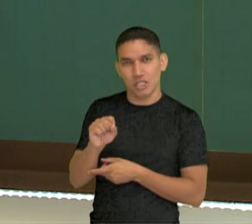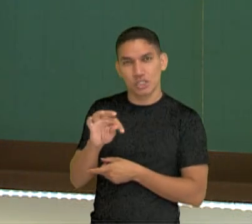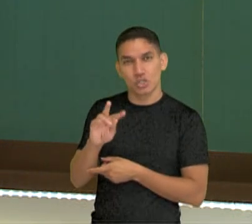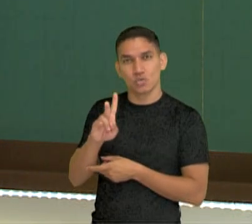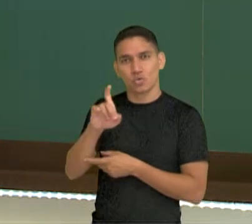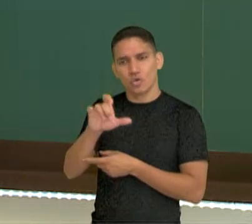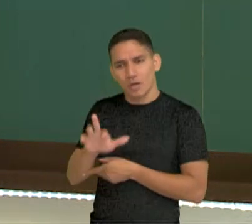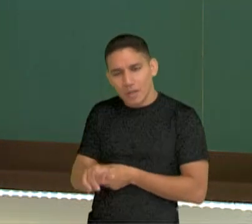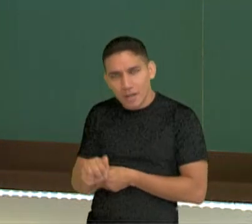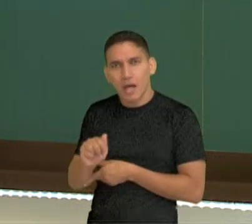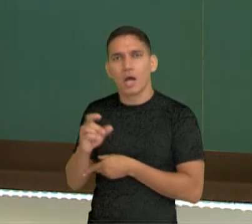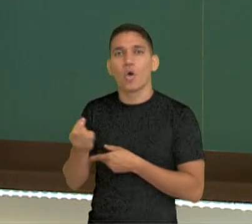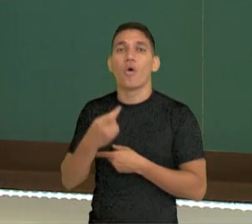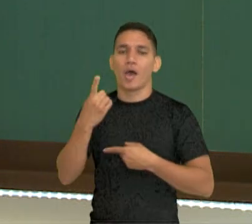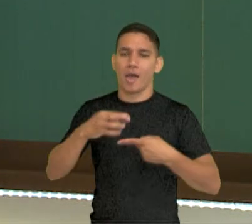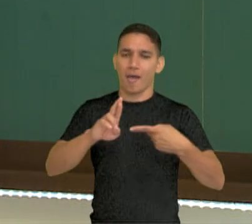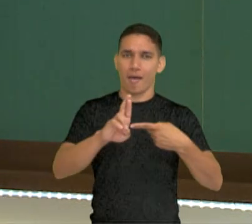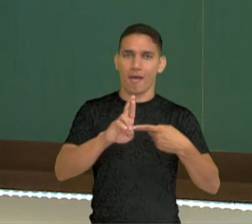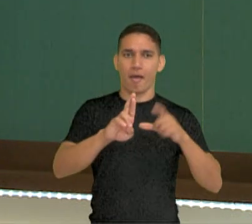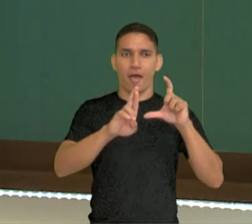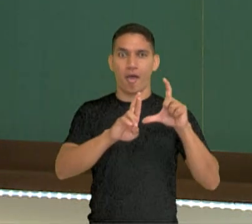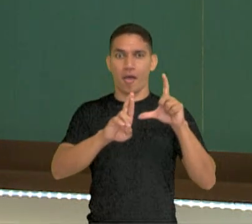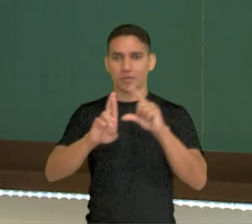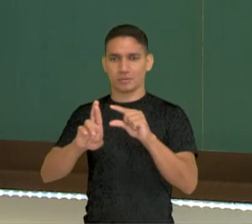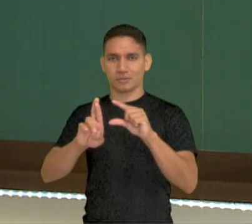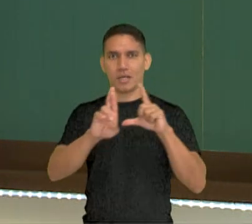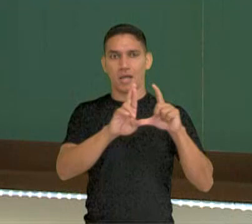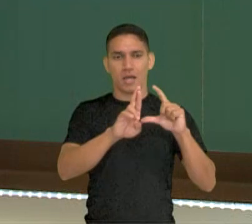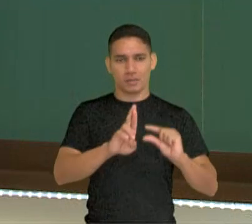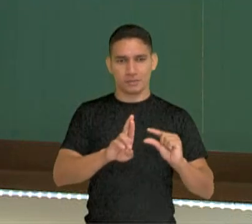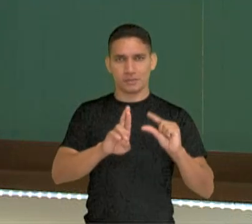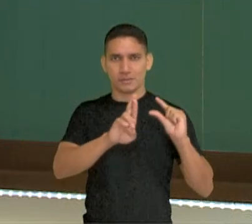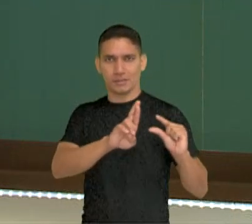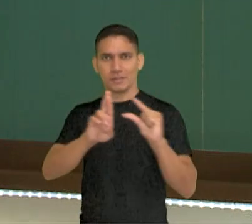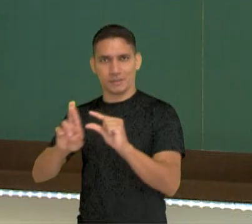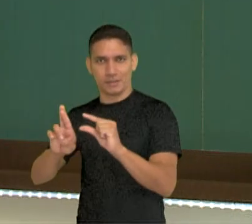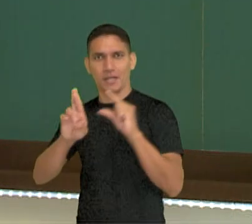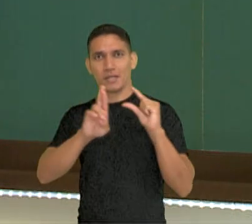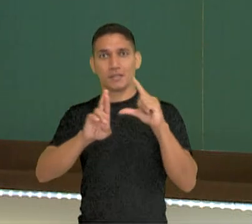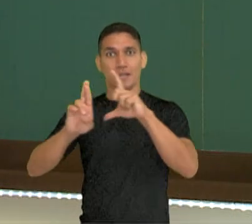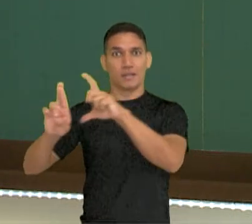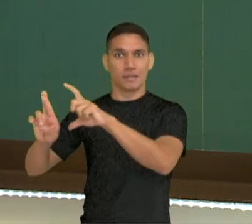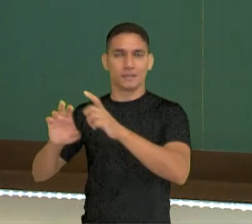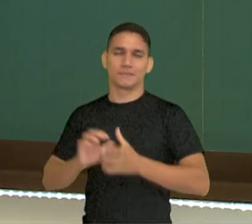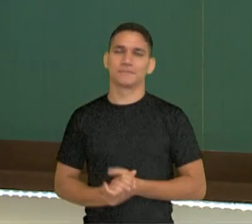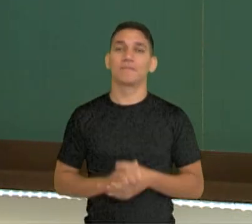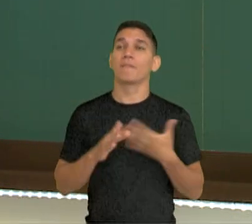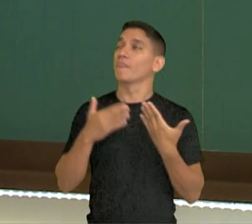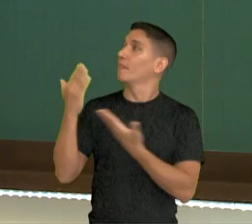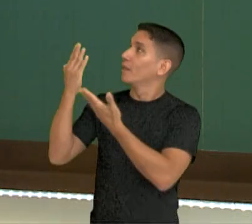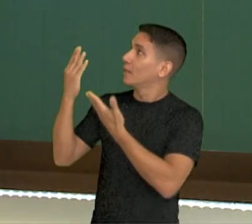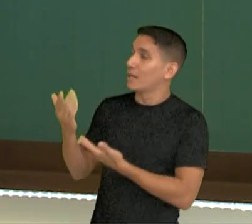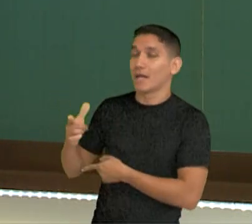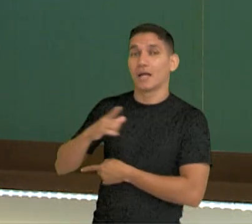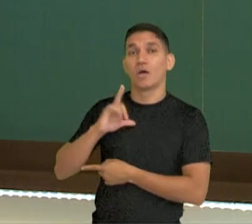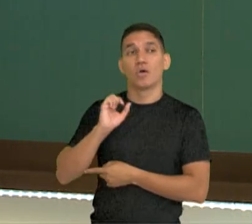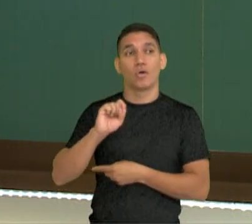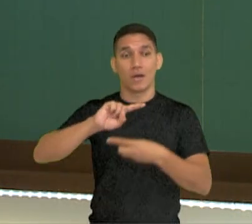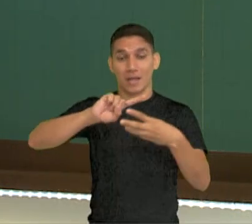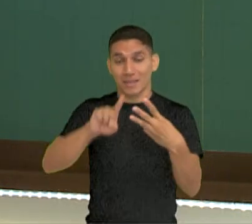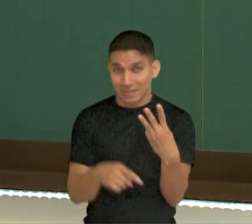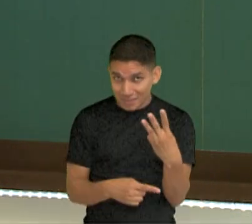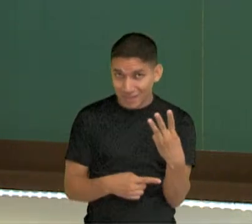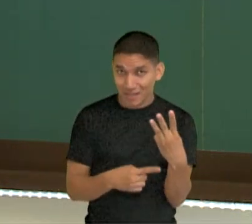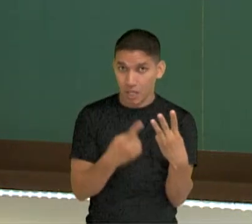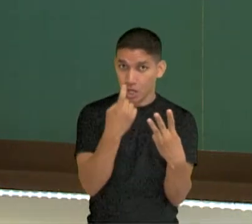Rzão, Rzão, Rzinho, Rzão, Rzinho, Rzinho, Rzinho. Então, aqui eu tenho, ó, 3 ervilhas amarelas para